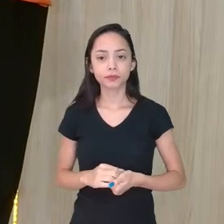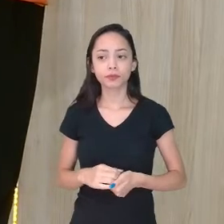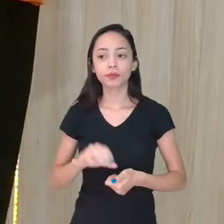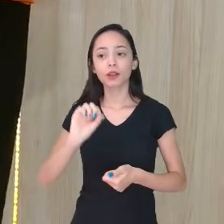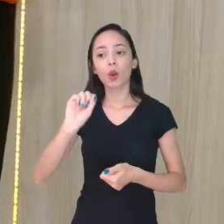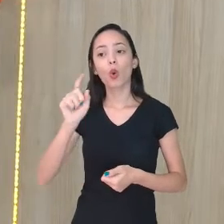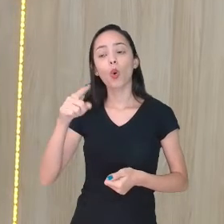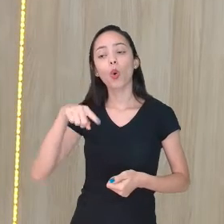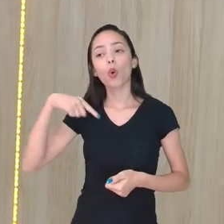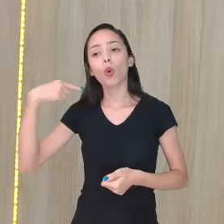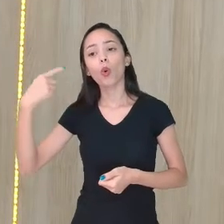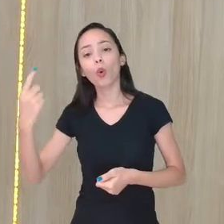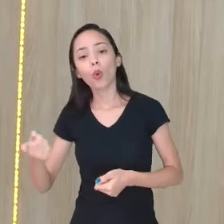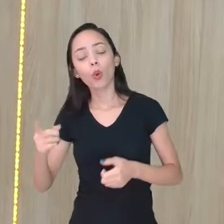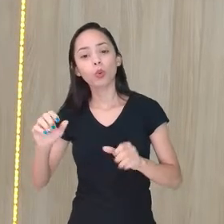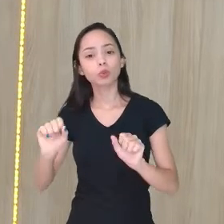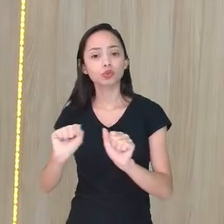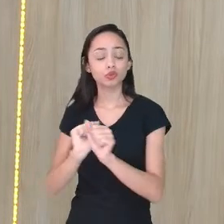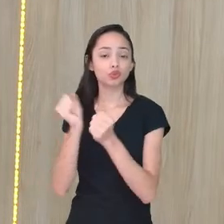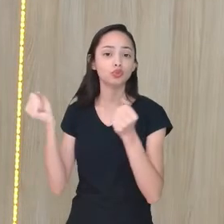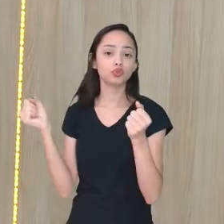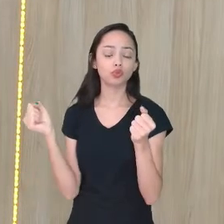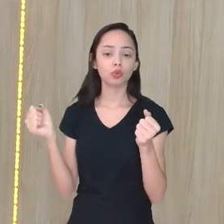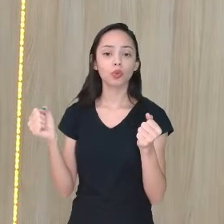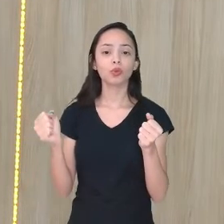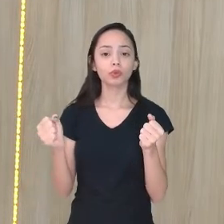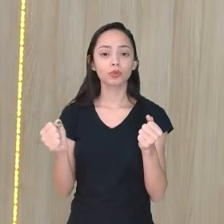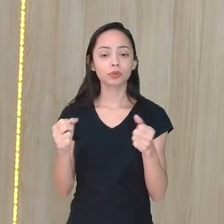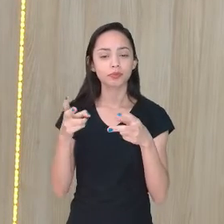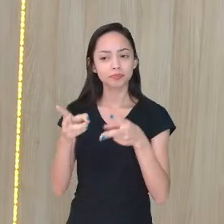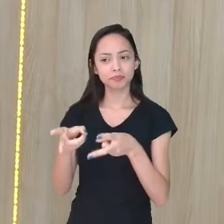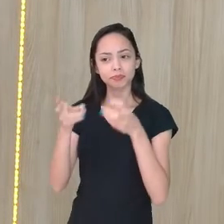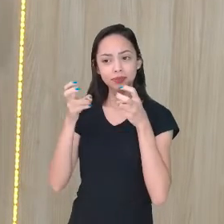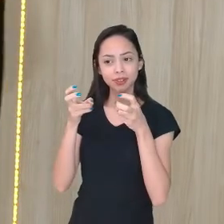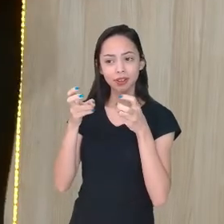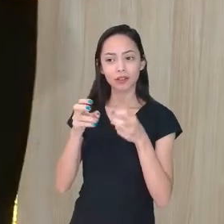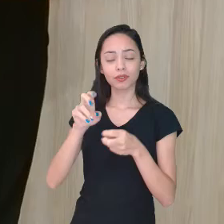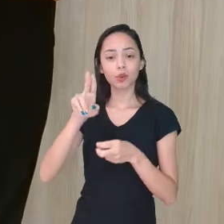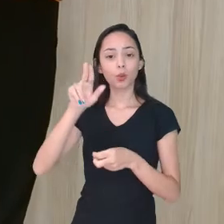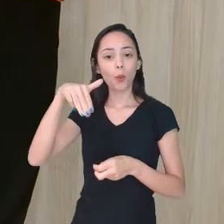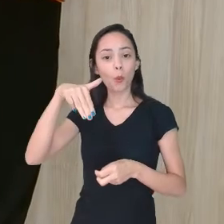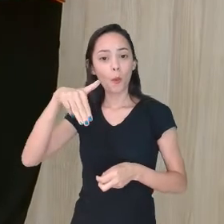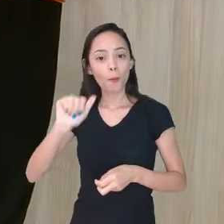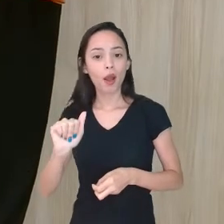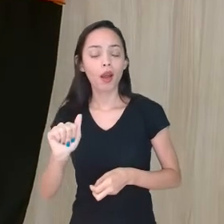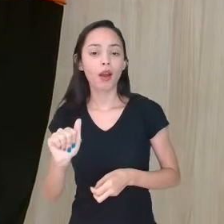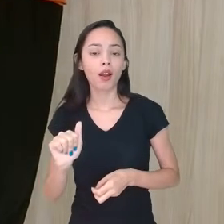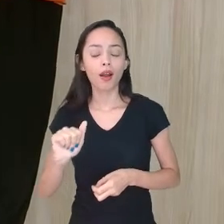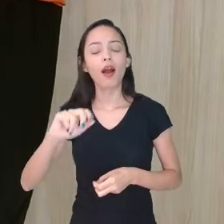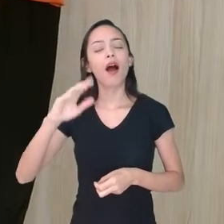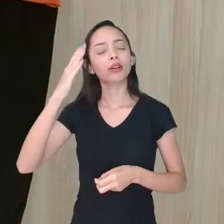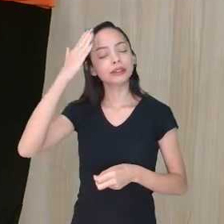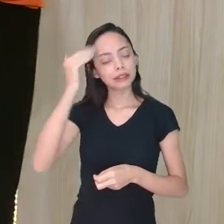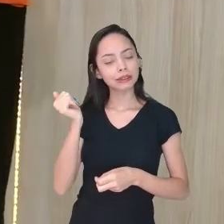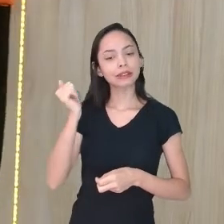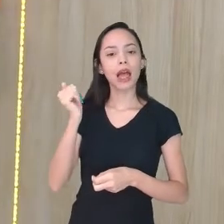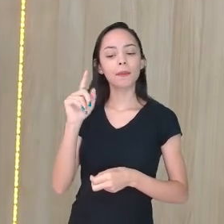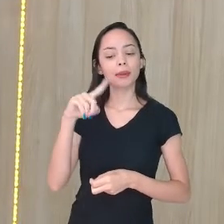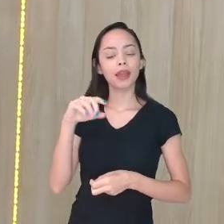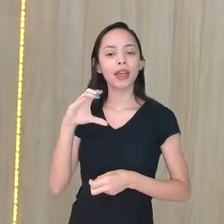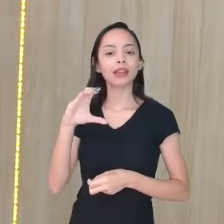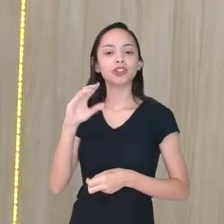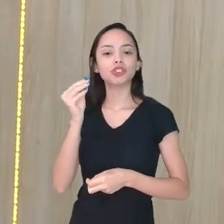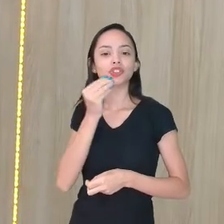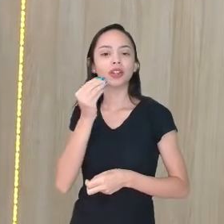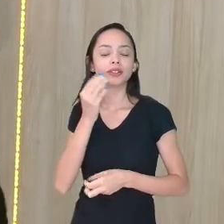destroem. Uma chance, no entanto, é um definido, né? A gente tem aqui uma chance. Essa chance única é o